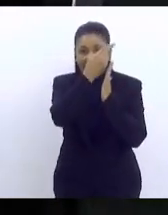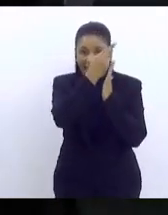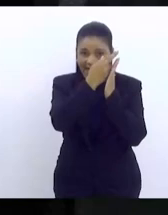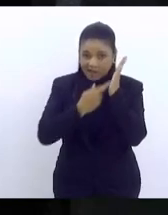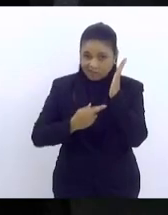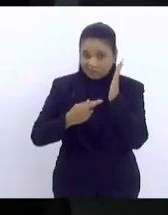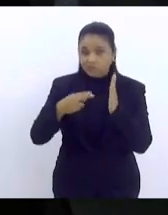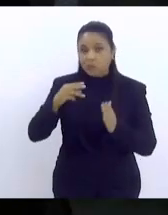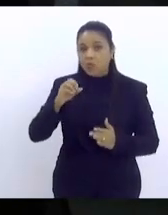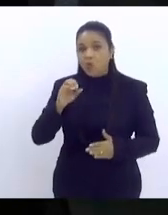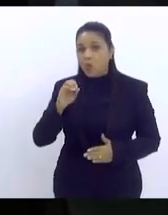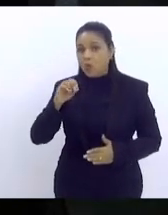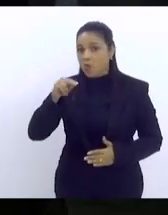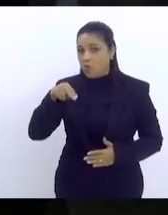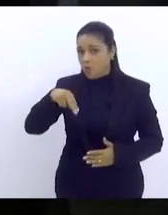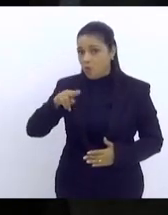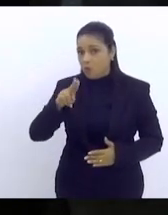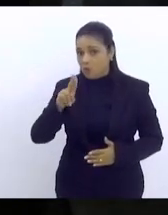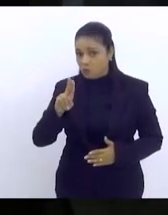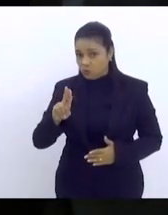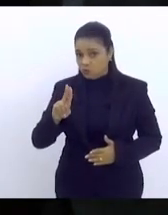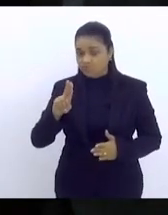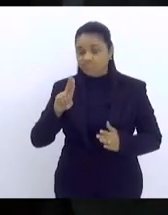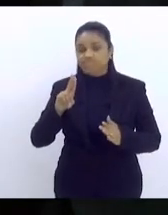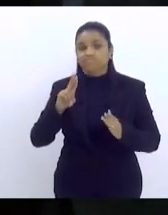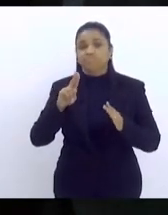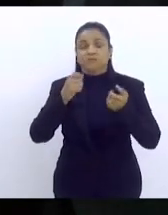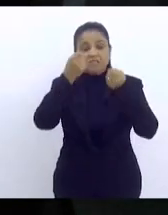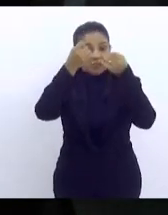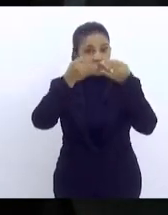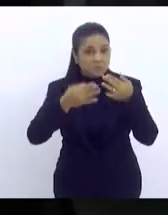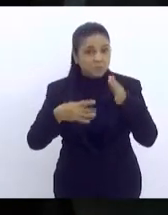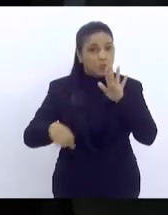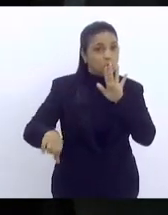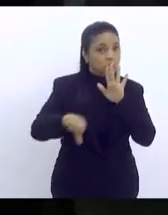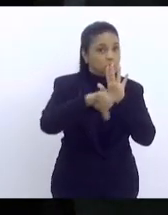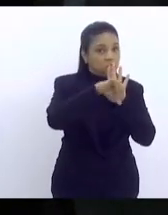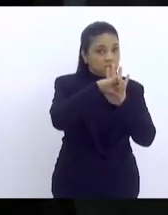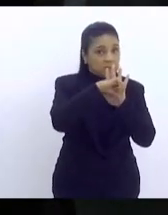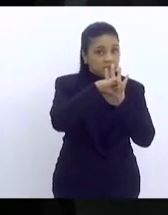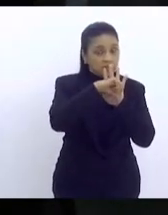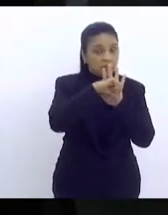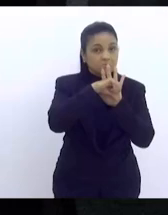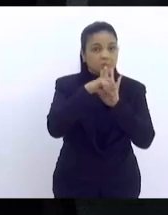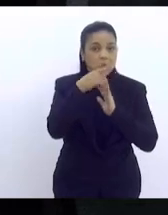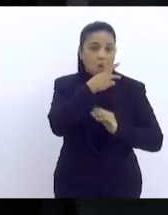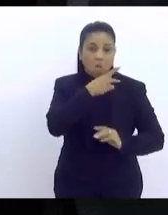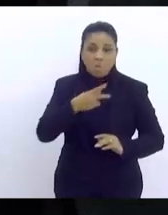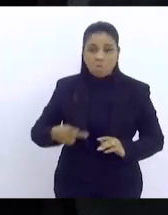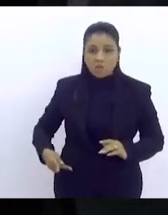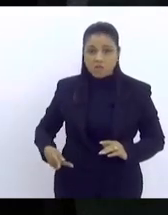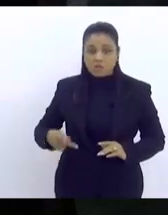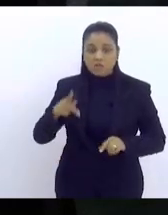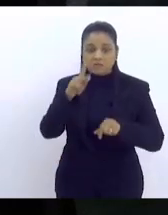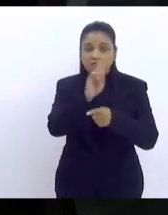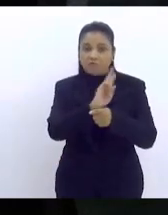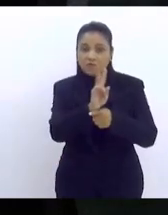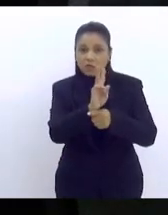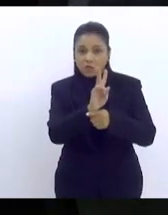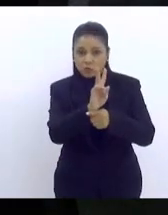falando sobre os crimes cometidos pelo maduro no CPF